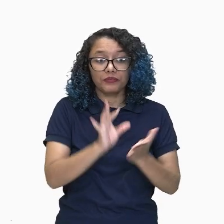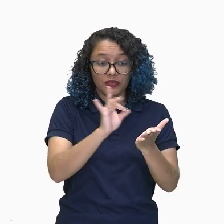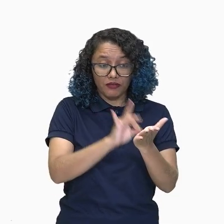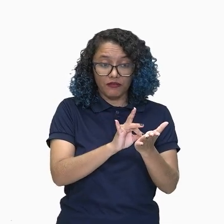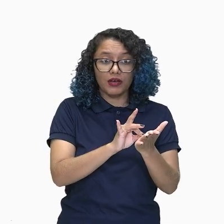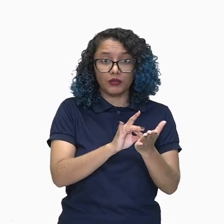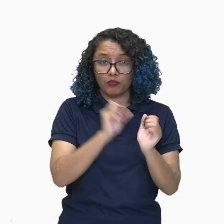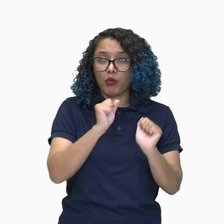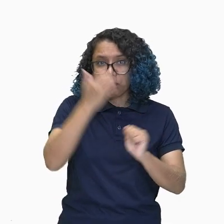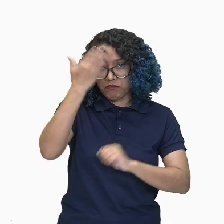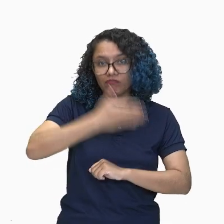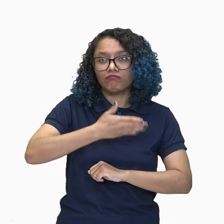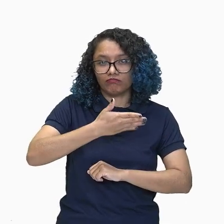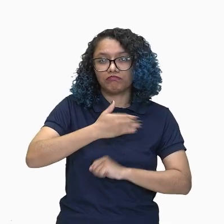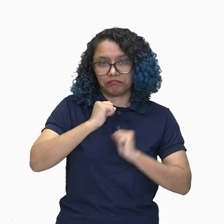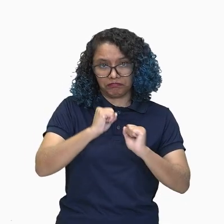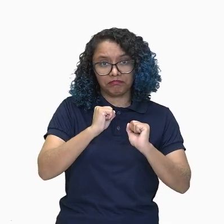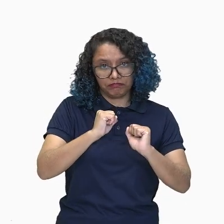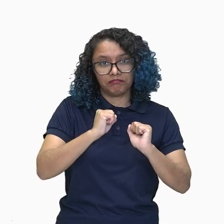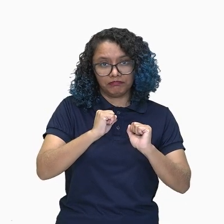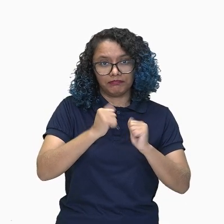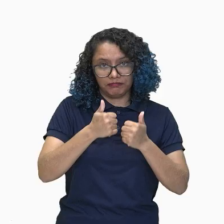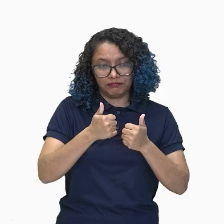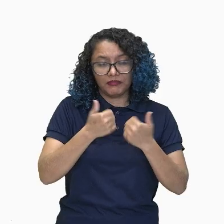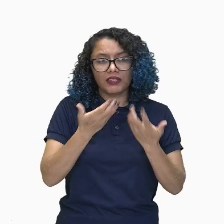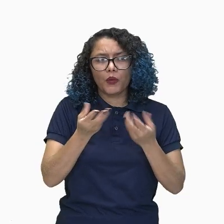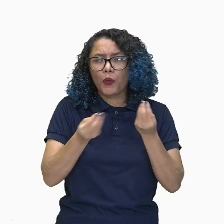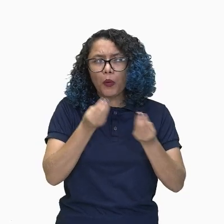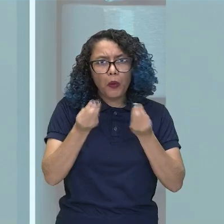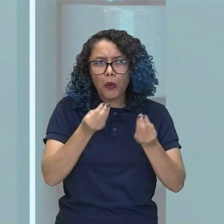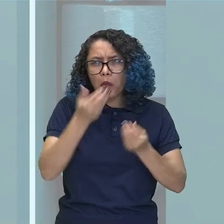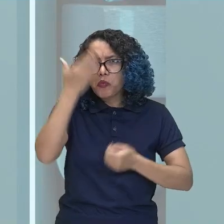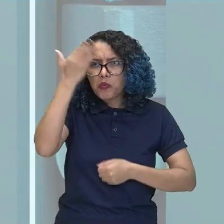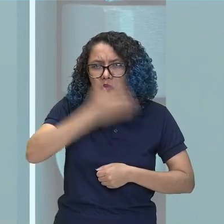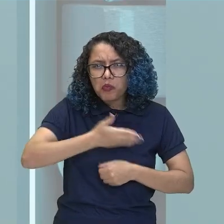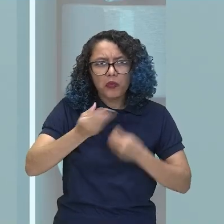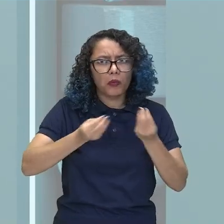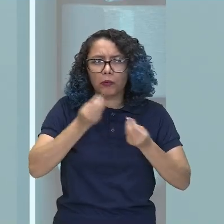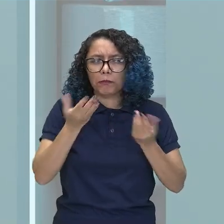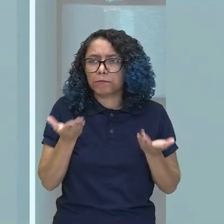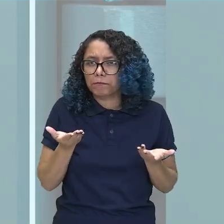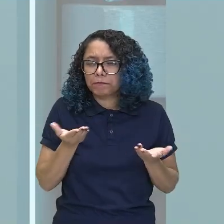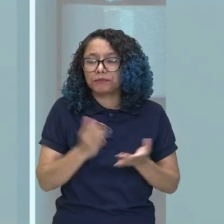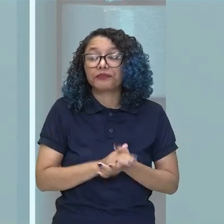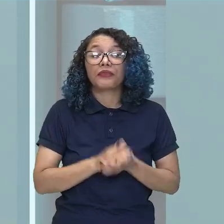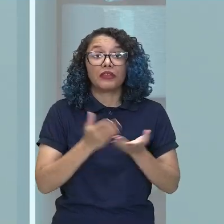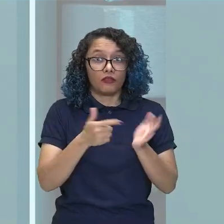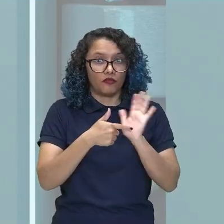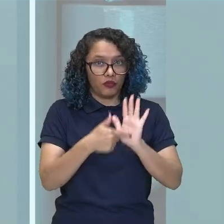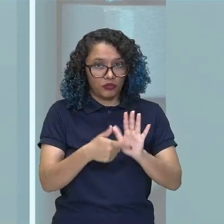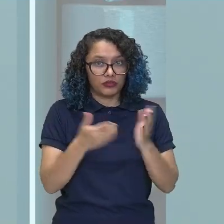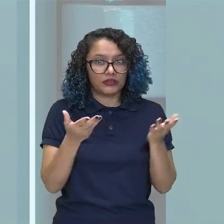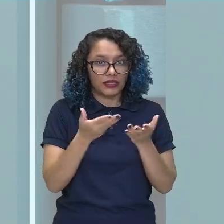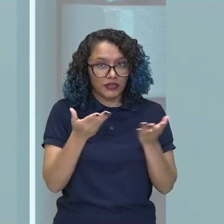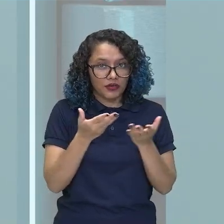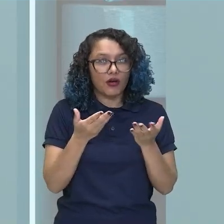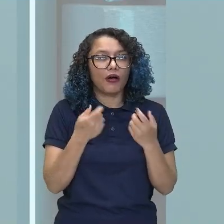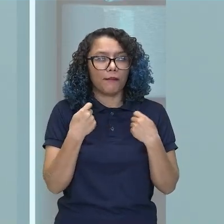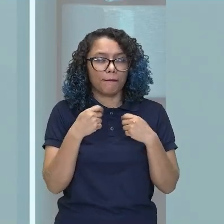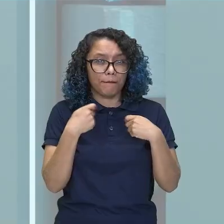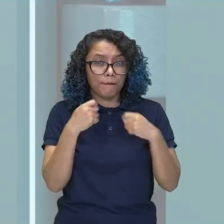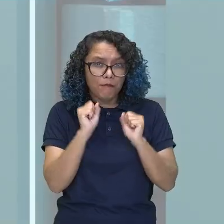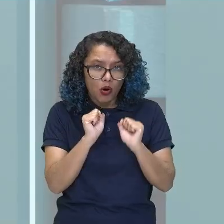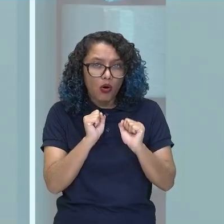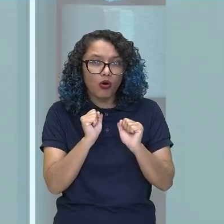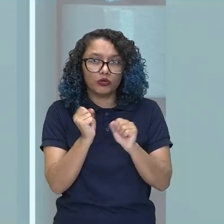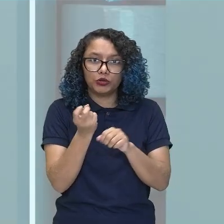ser verificado, certo? Então, como é que eu vou verificar esses fatos? Então, vamos buscar na internet, vamos fazer